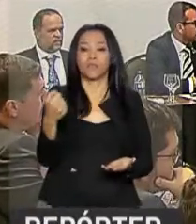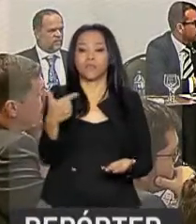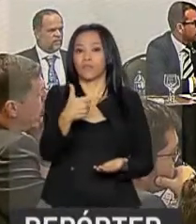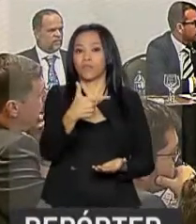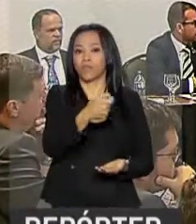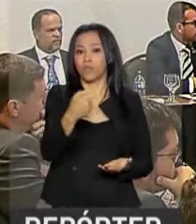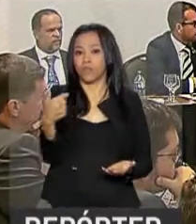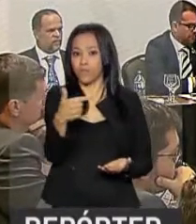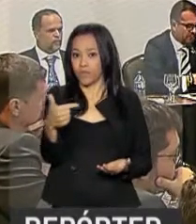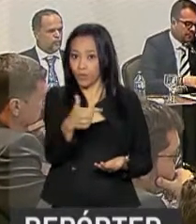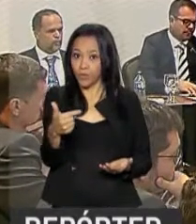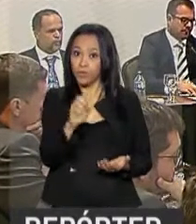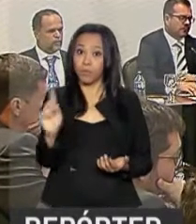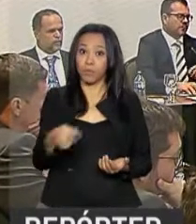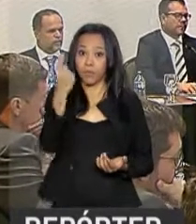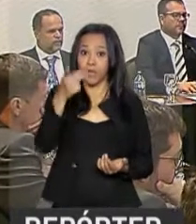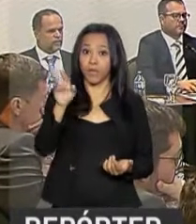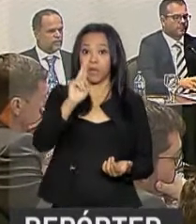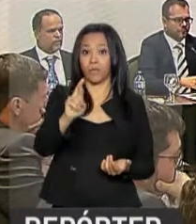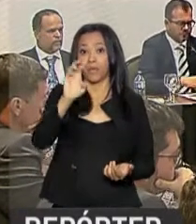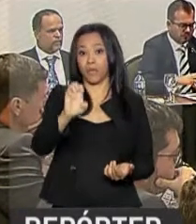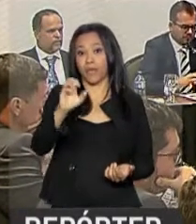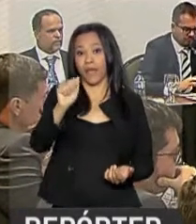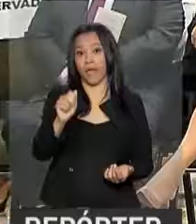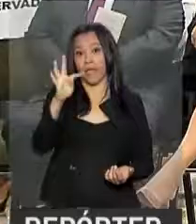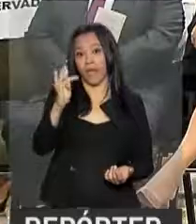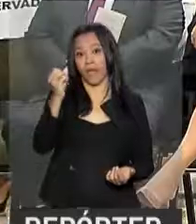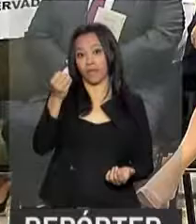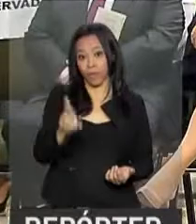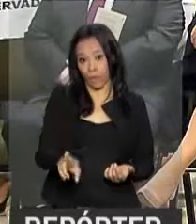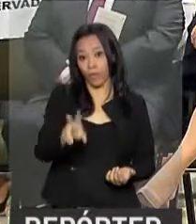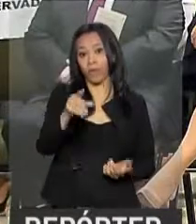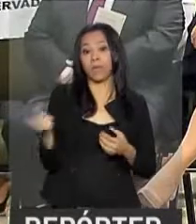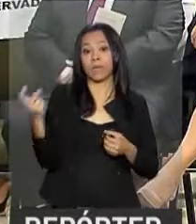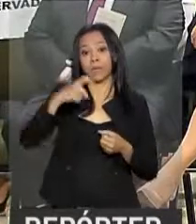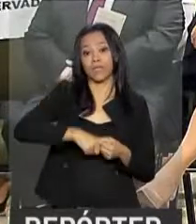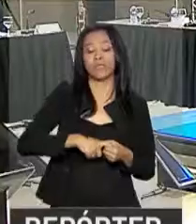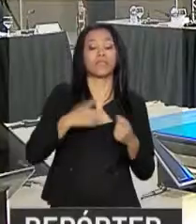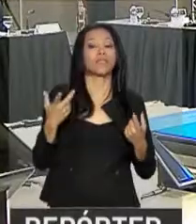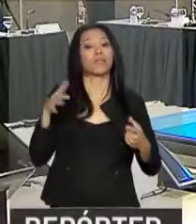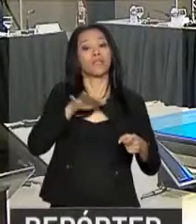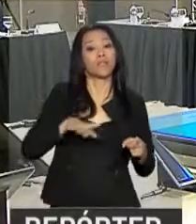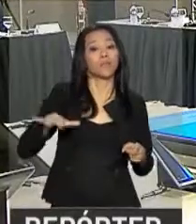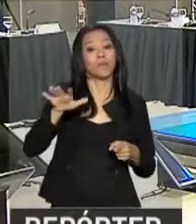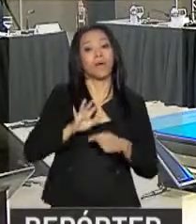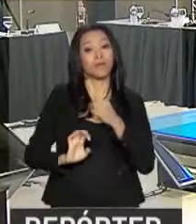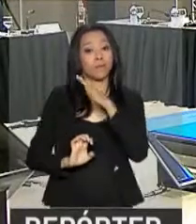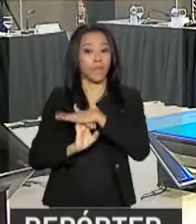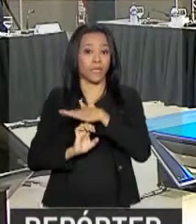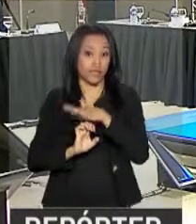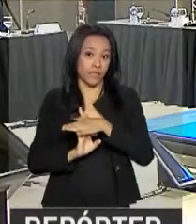desenvolvimento do primeiro reator multipropósito brasileiro em parceria com a amazon a azul empresa ligada à